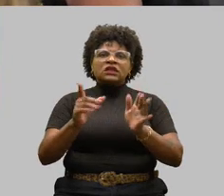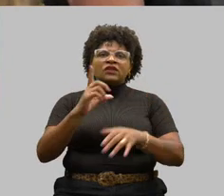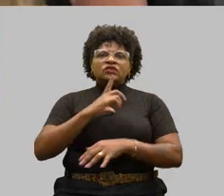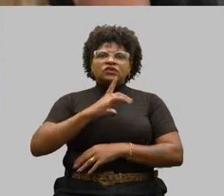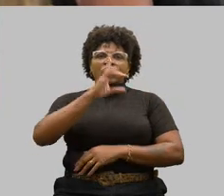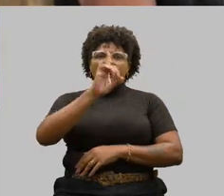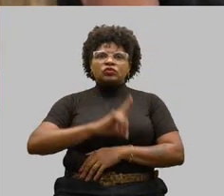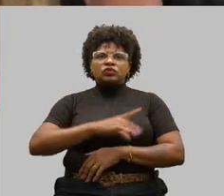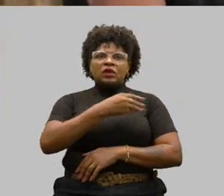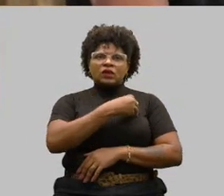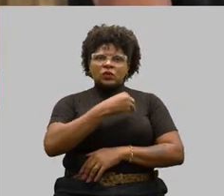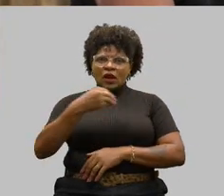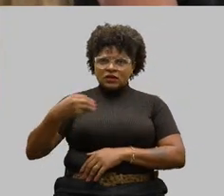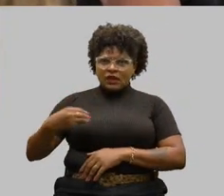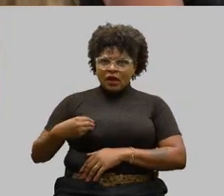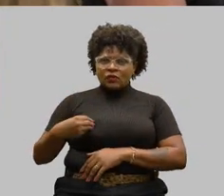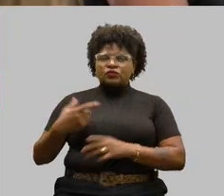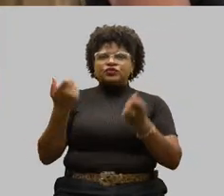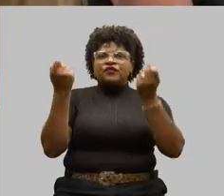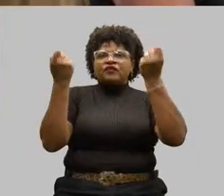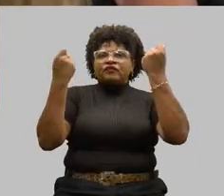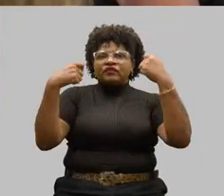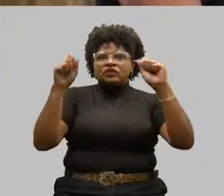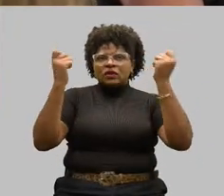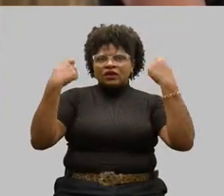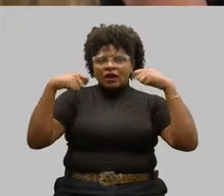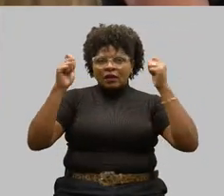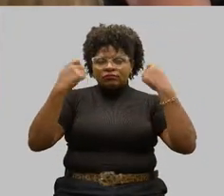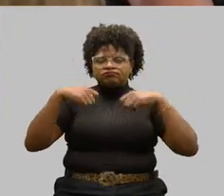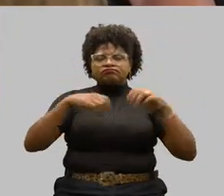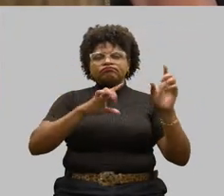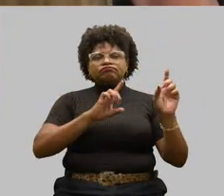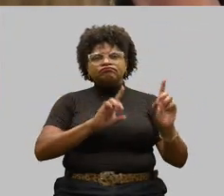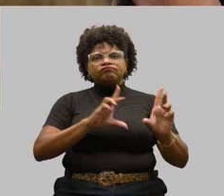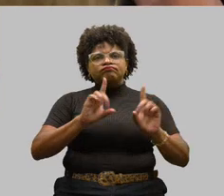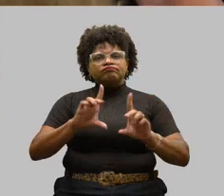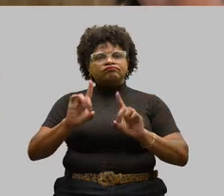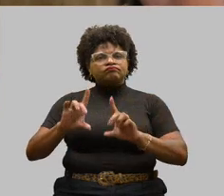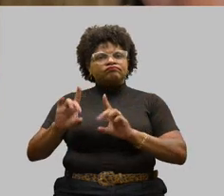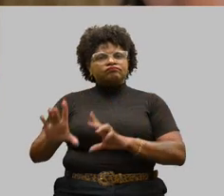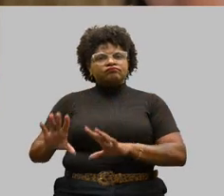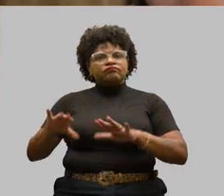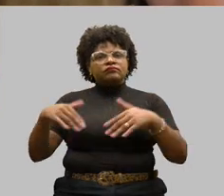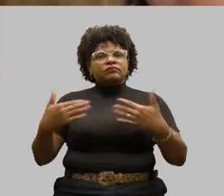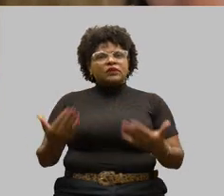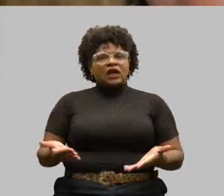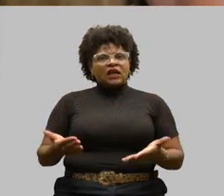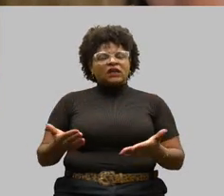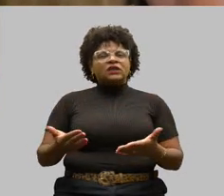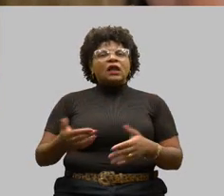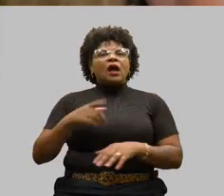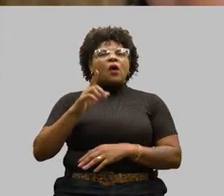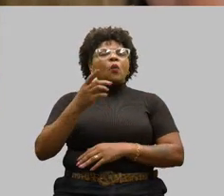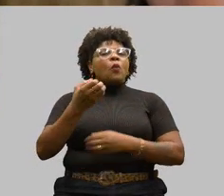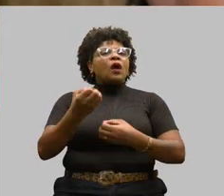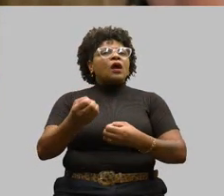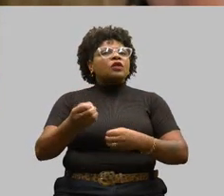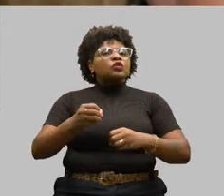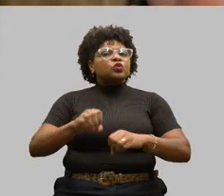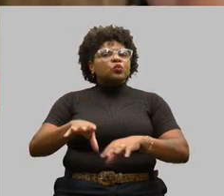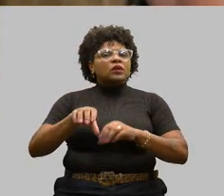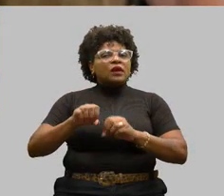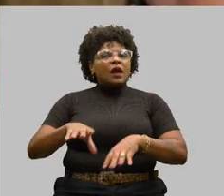a fisioterapia todos os dias então eu sempre tive a educação como um valor em negociável eu